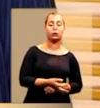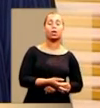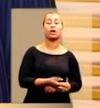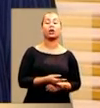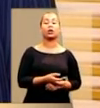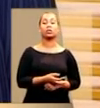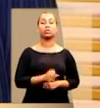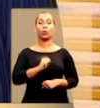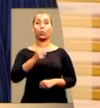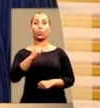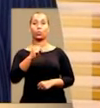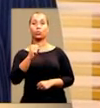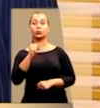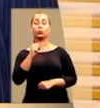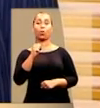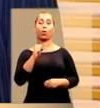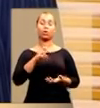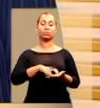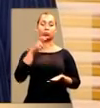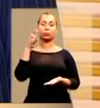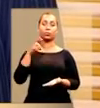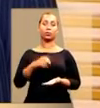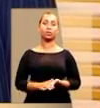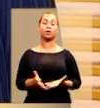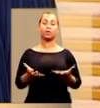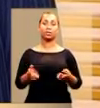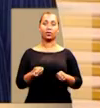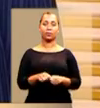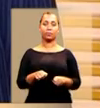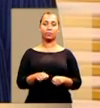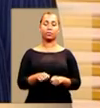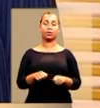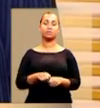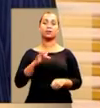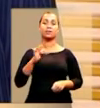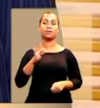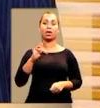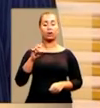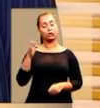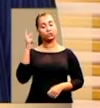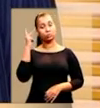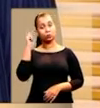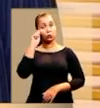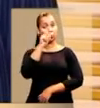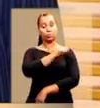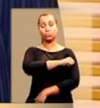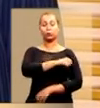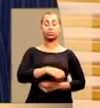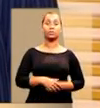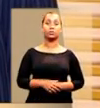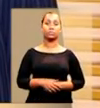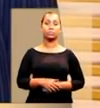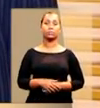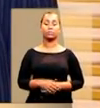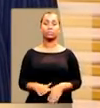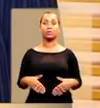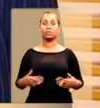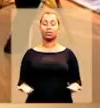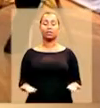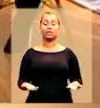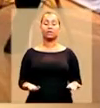último dia do FIT, às 8 da manhã ele acorda e fala assim, quer fazer o Ecofalante em Rio Preto? Eu falei assim, eu não tenho um.